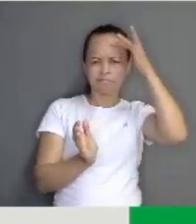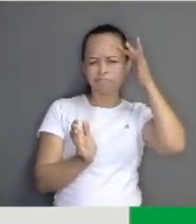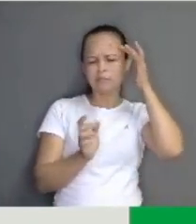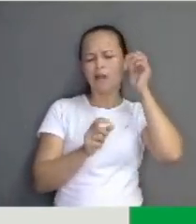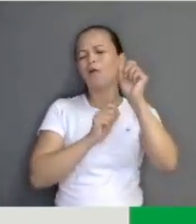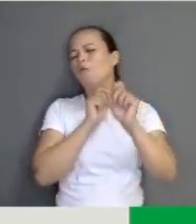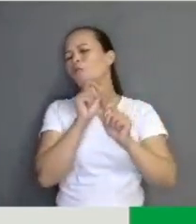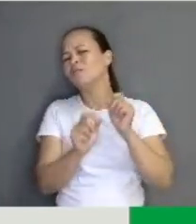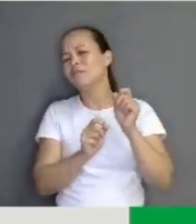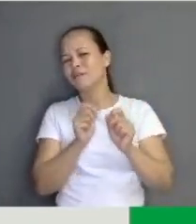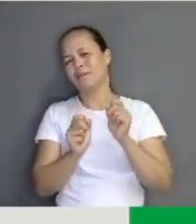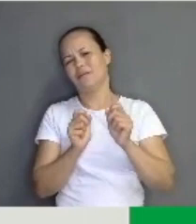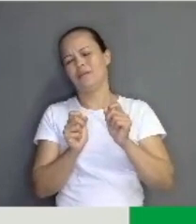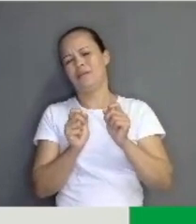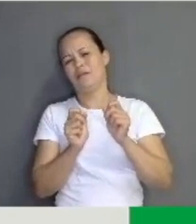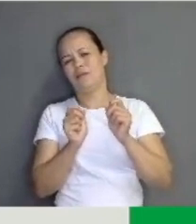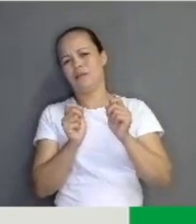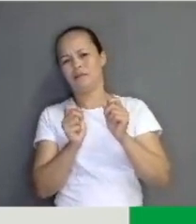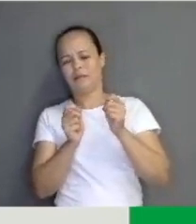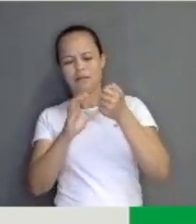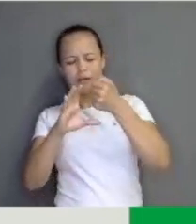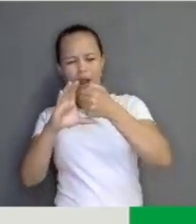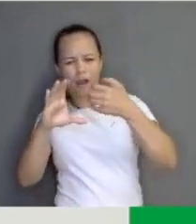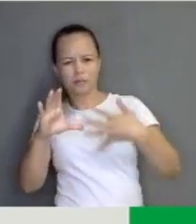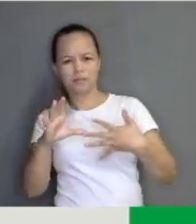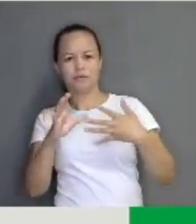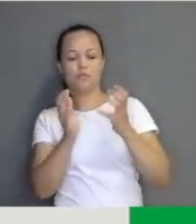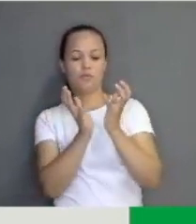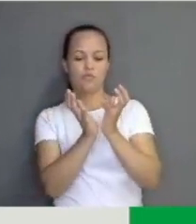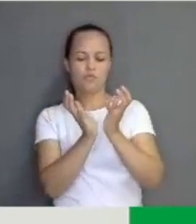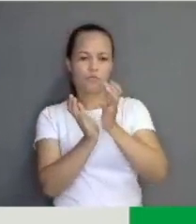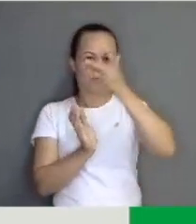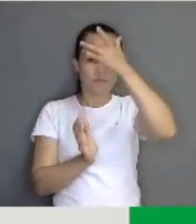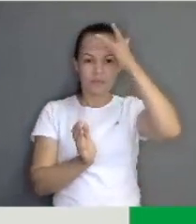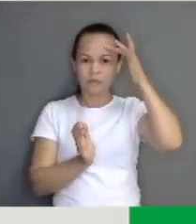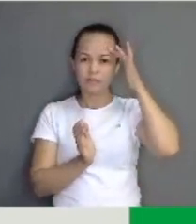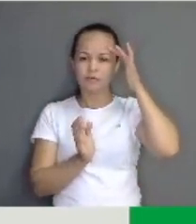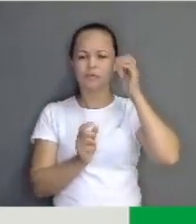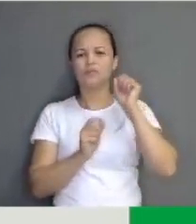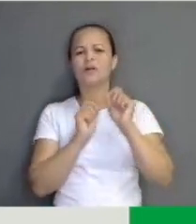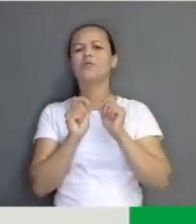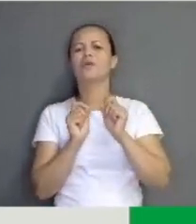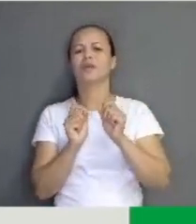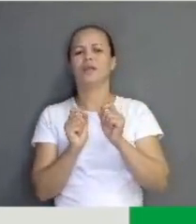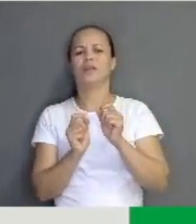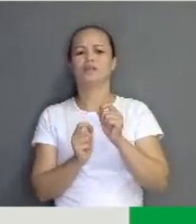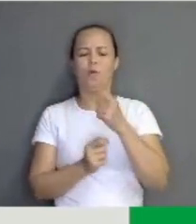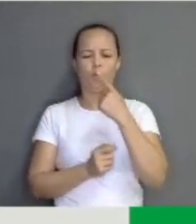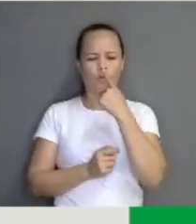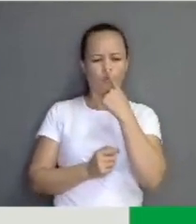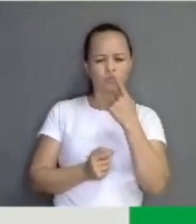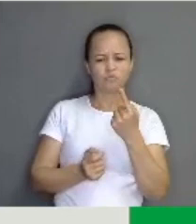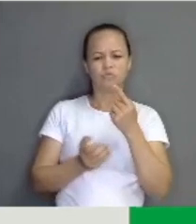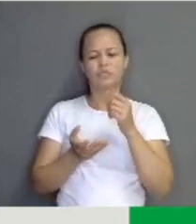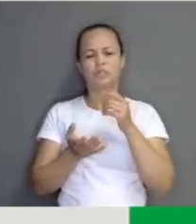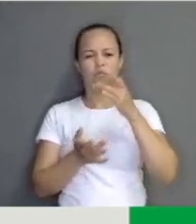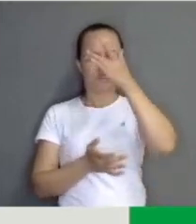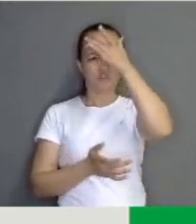pode caracterizar um grupo de pessoas? Seja o estilo das pessoas, o jeito de se